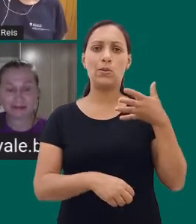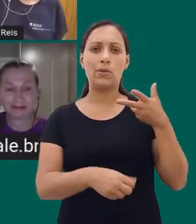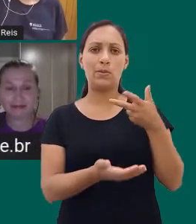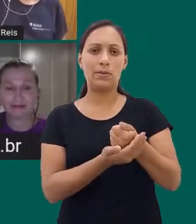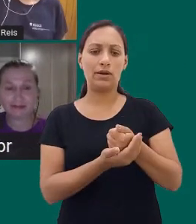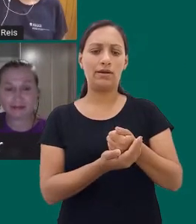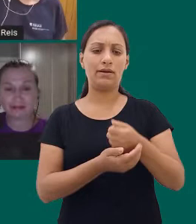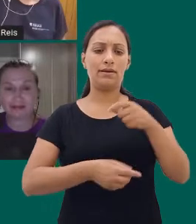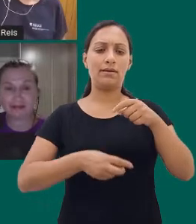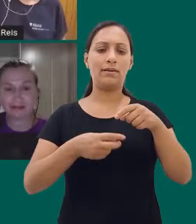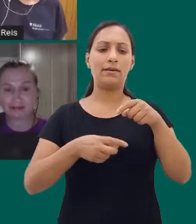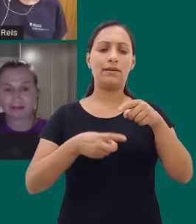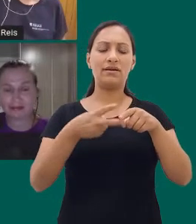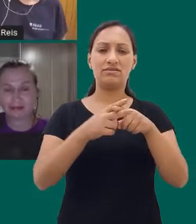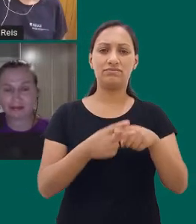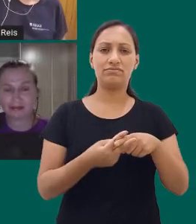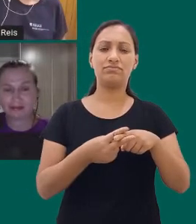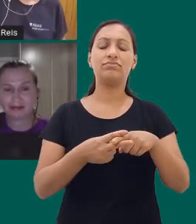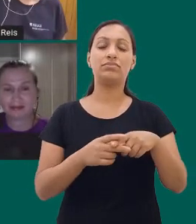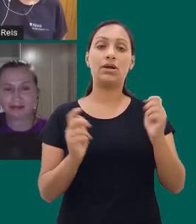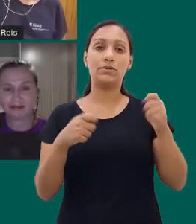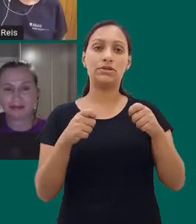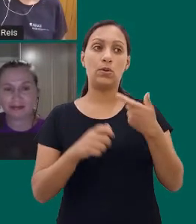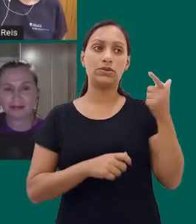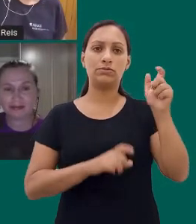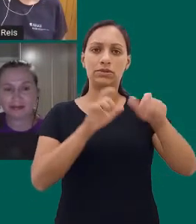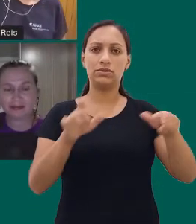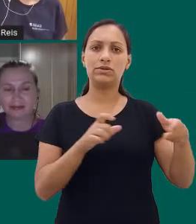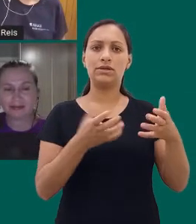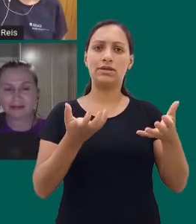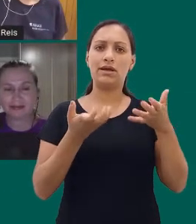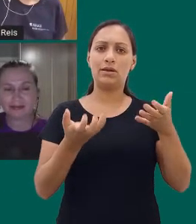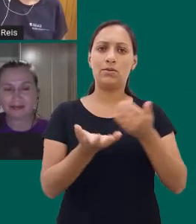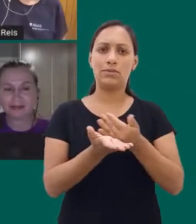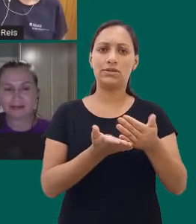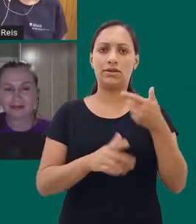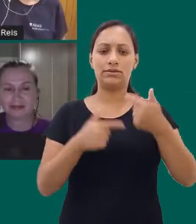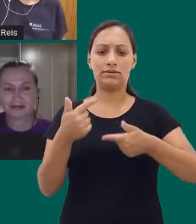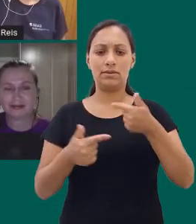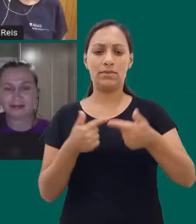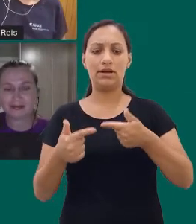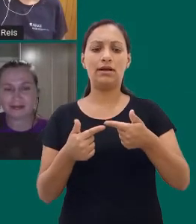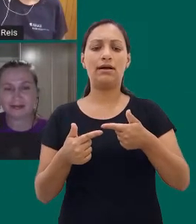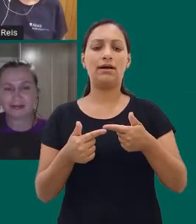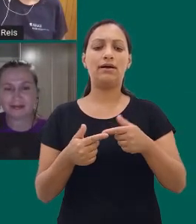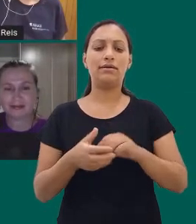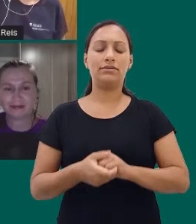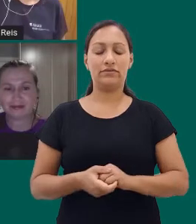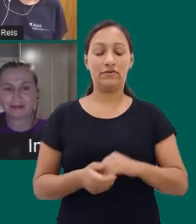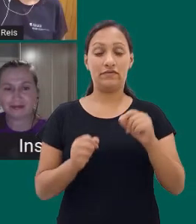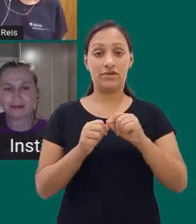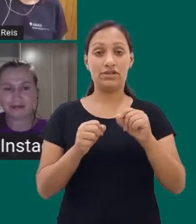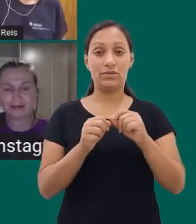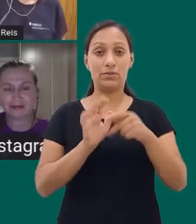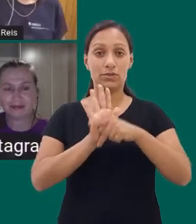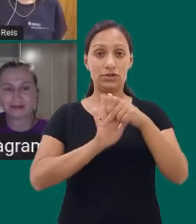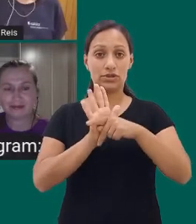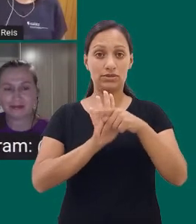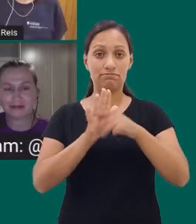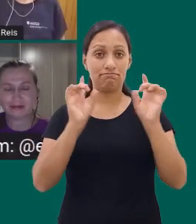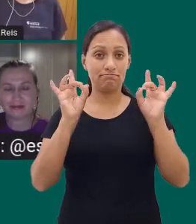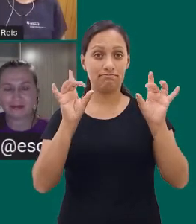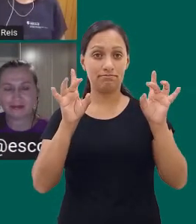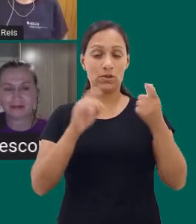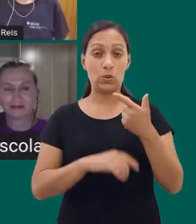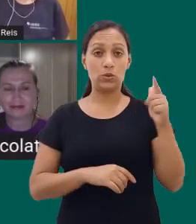desenvolvedor externo, para poder capacitar os professores que quiserem começar a trabalhar por si, assim, de alguma maneira. A gente vai fazer um projeto especial, dentre